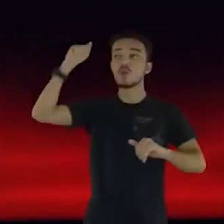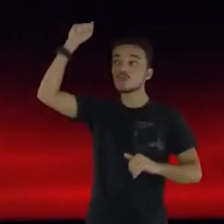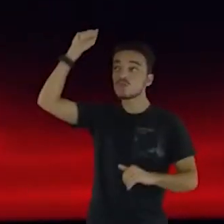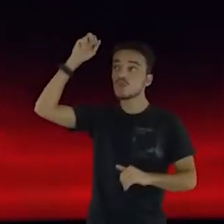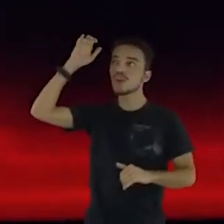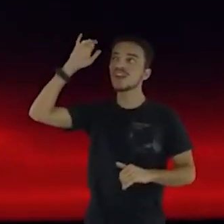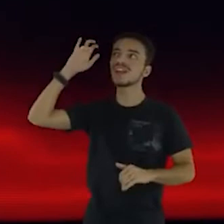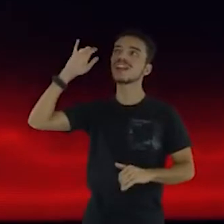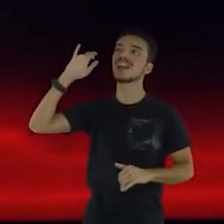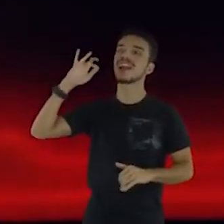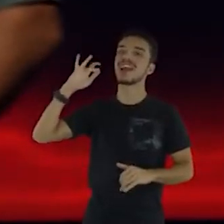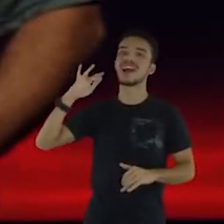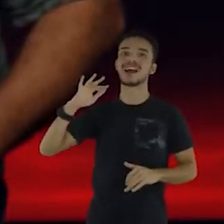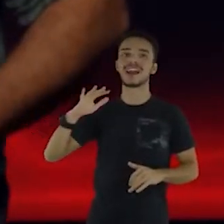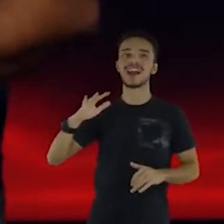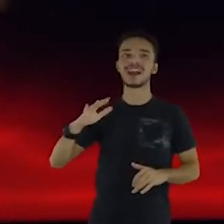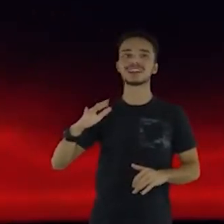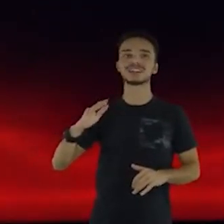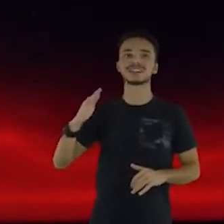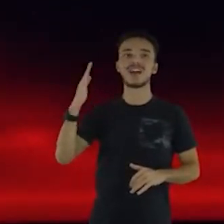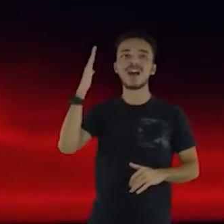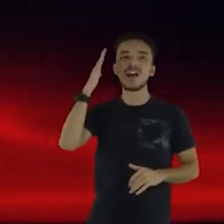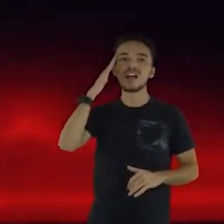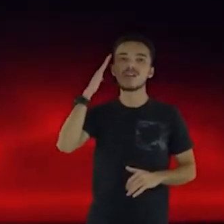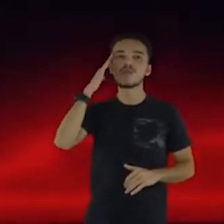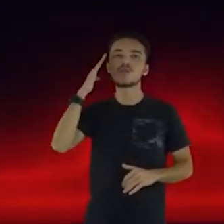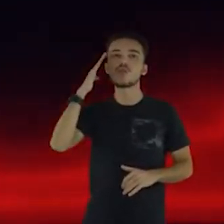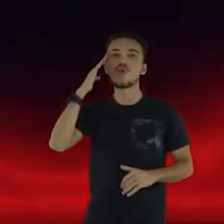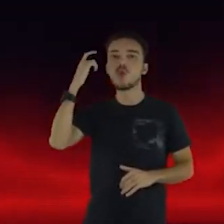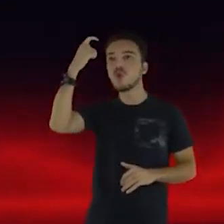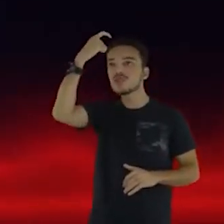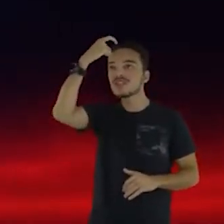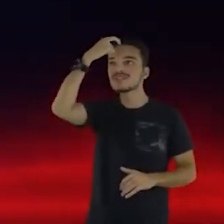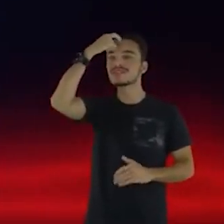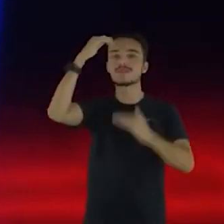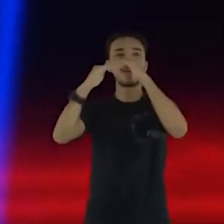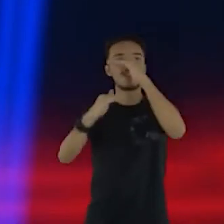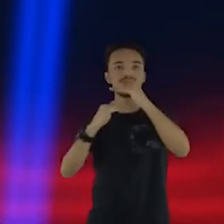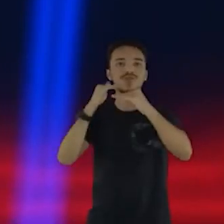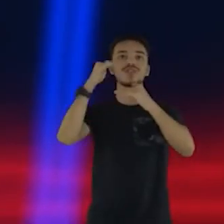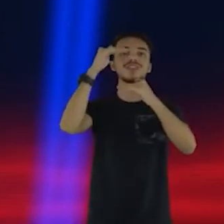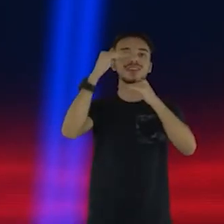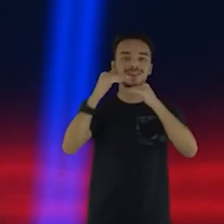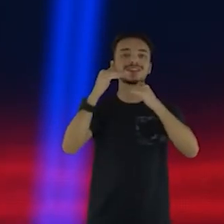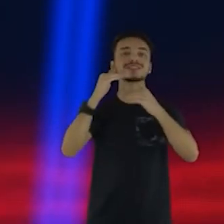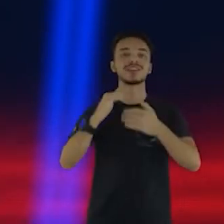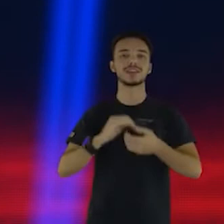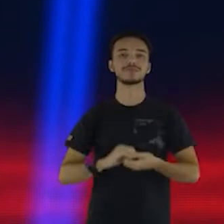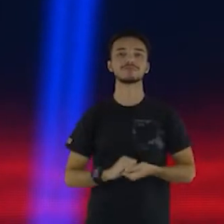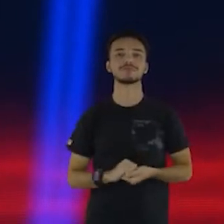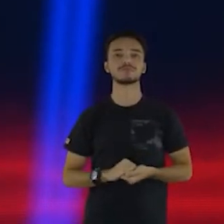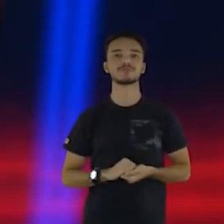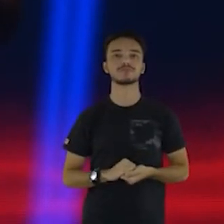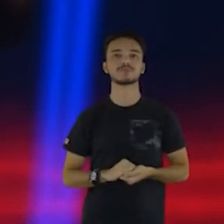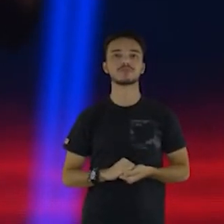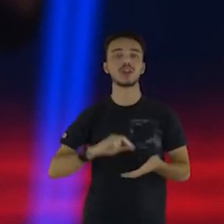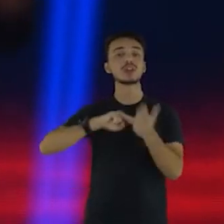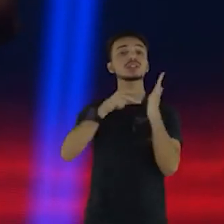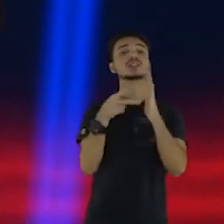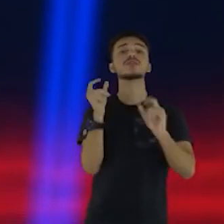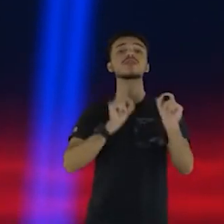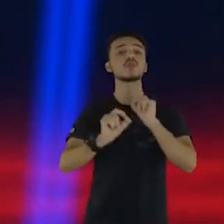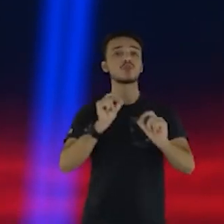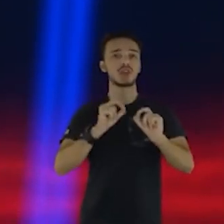e no conhecimento de nosso Senhor e Salvador Jesus Cristo. Ele está querendo dizer que a